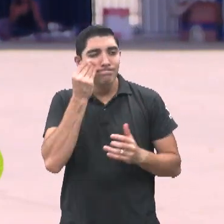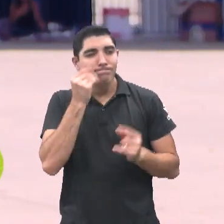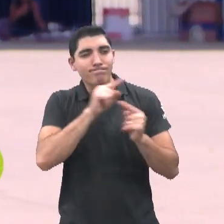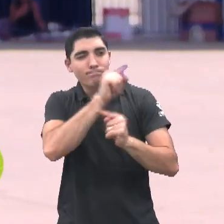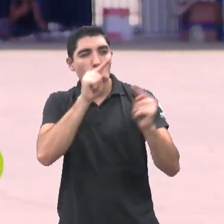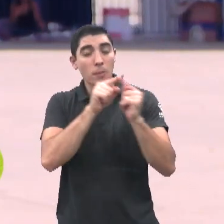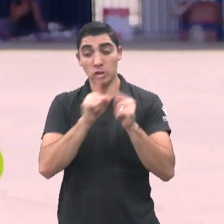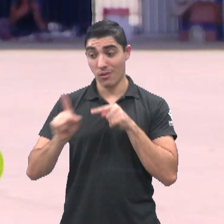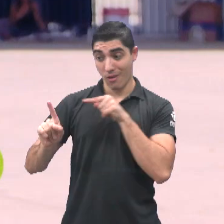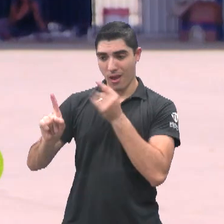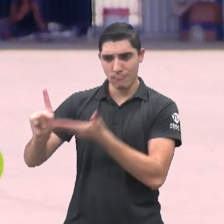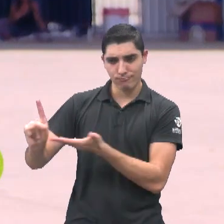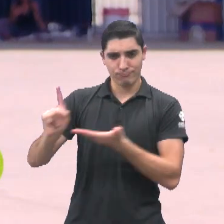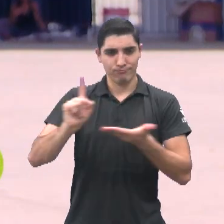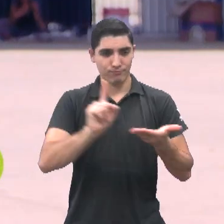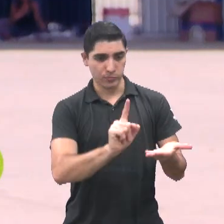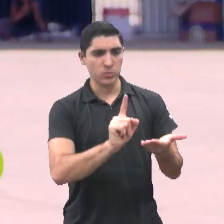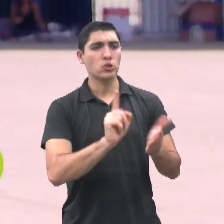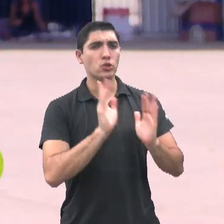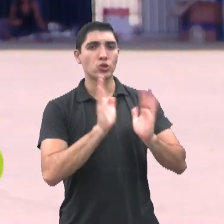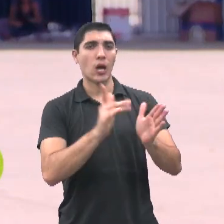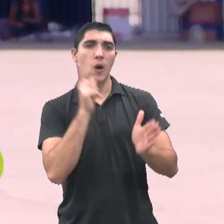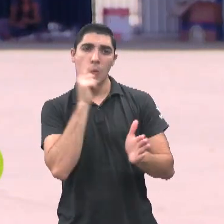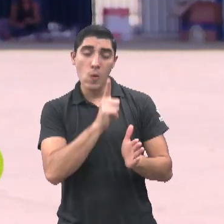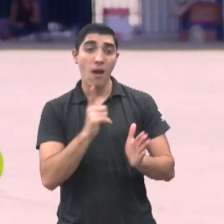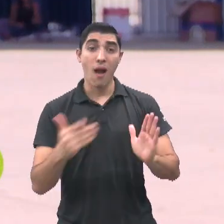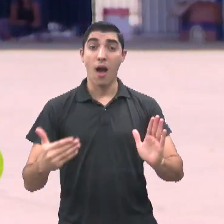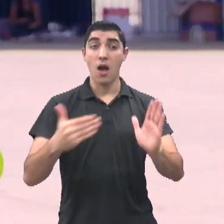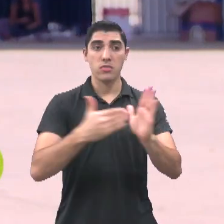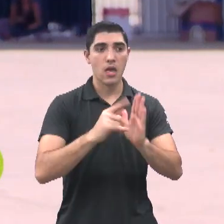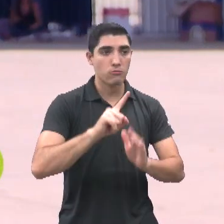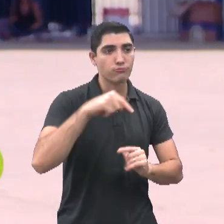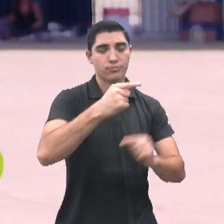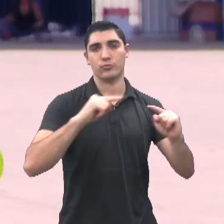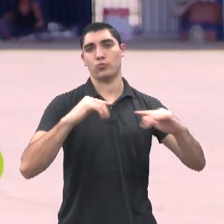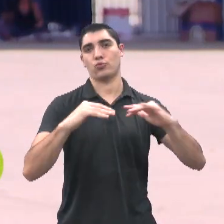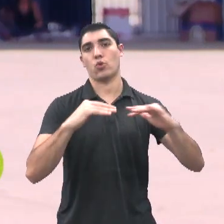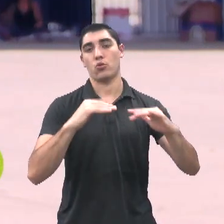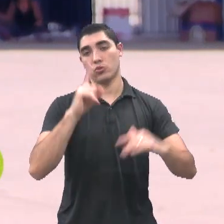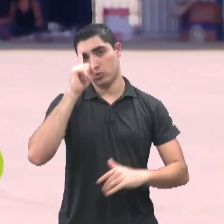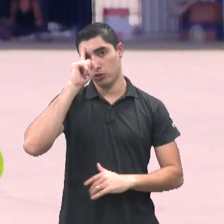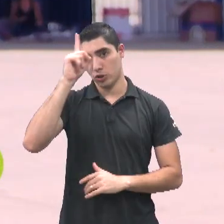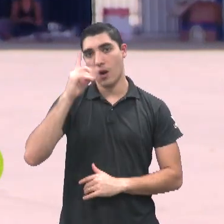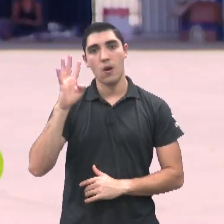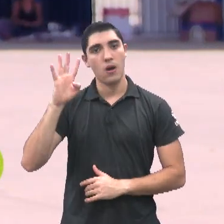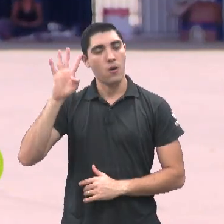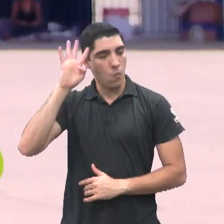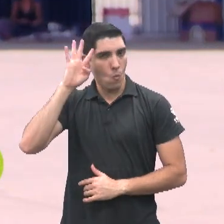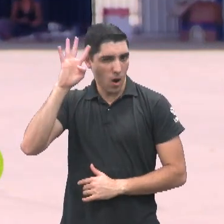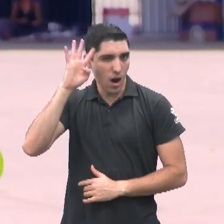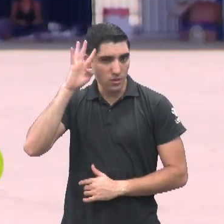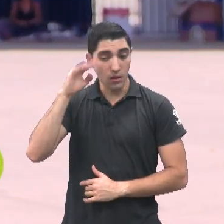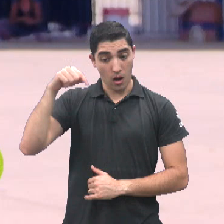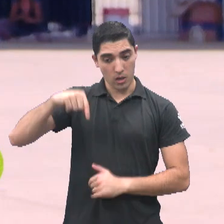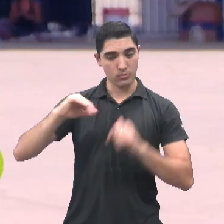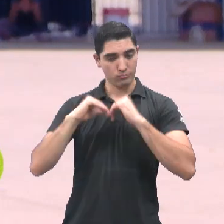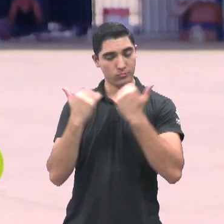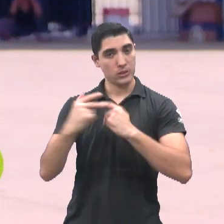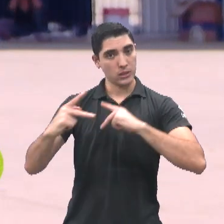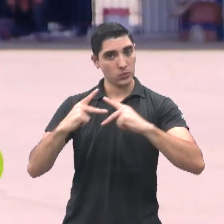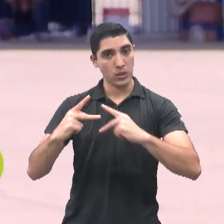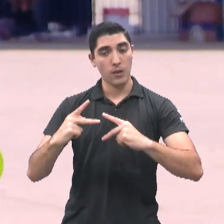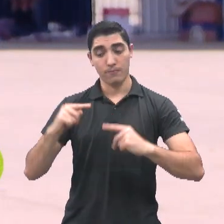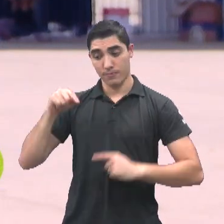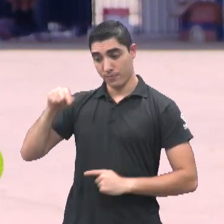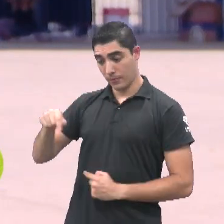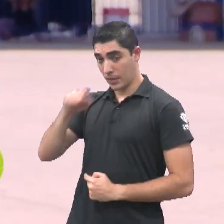técnico esteja definido, contratado até o próximo compromisso da Águia, que é na quarta-feira à noite aqui no Martins Pereira contra o Santo André. Pelo